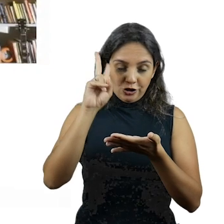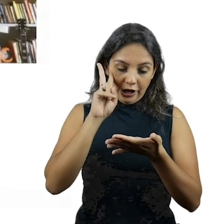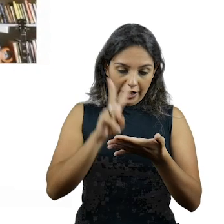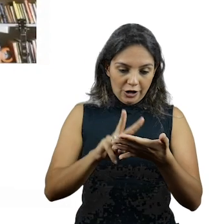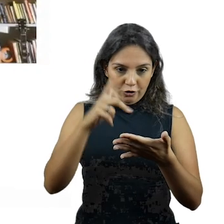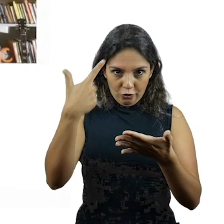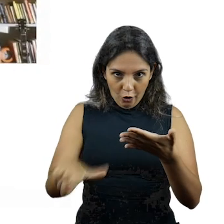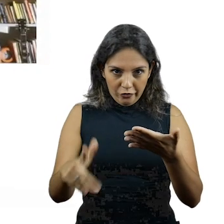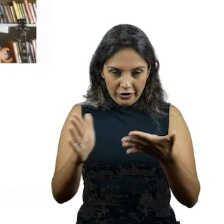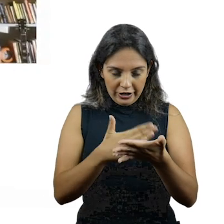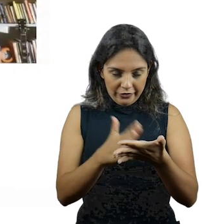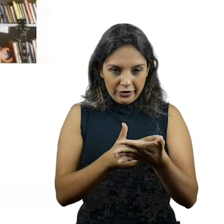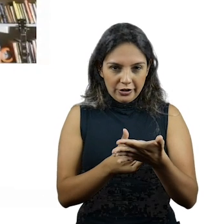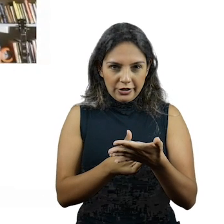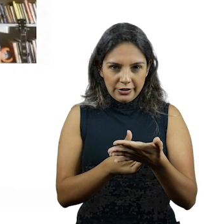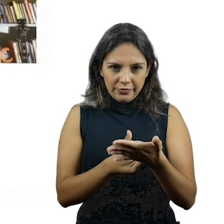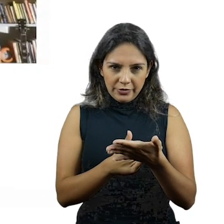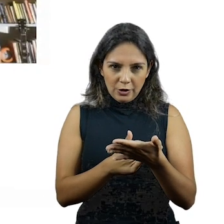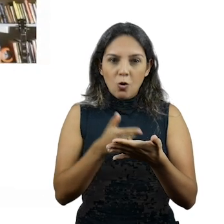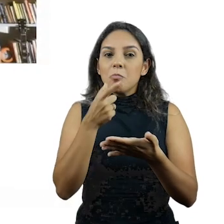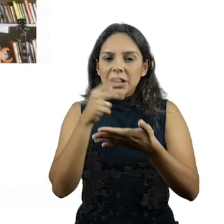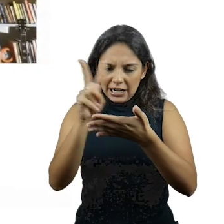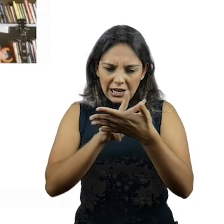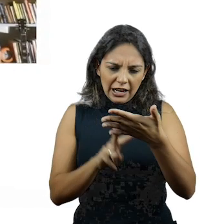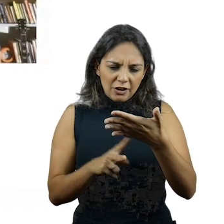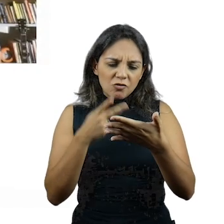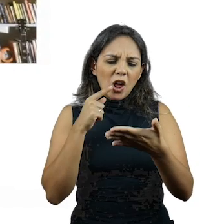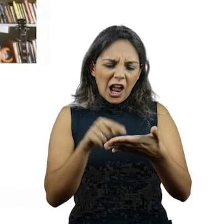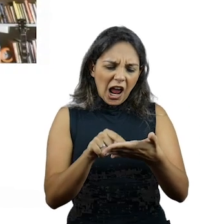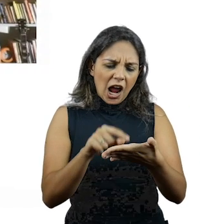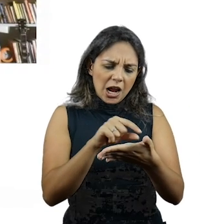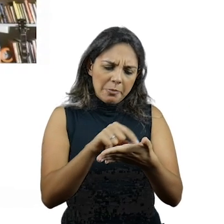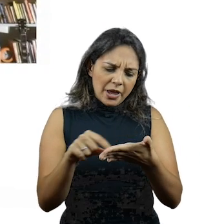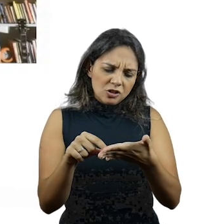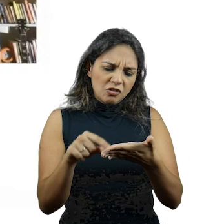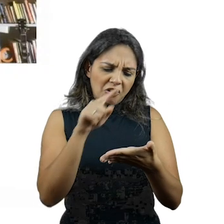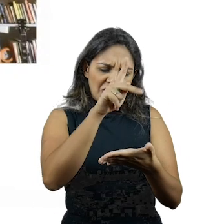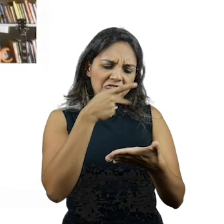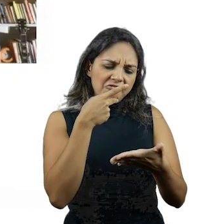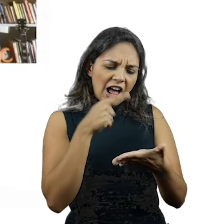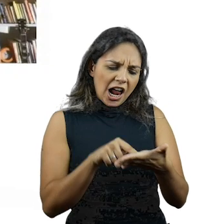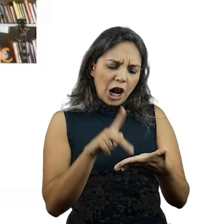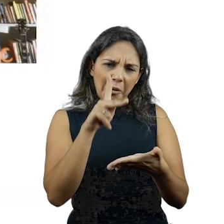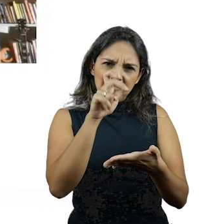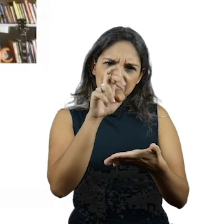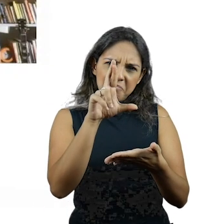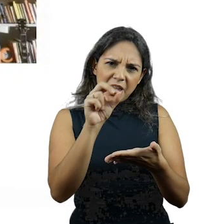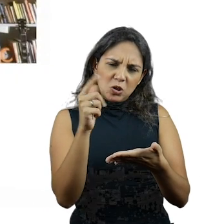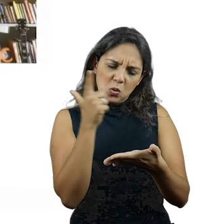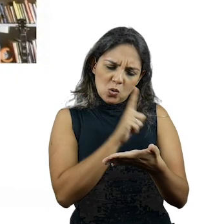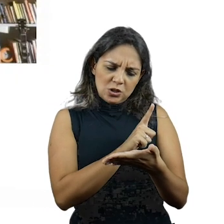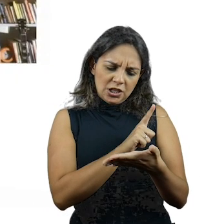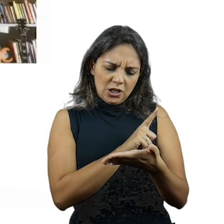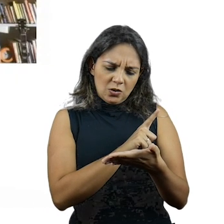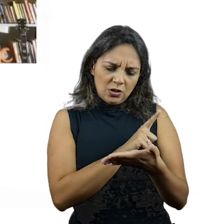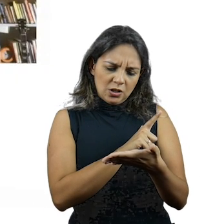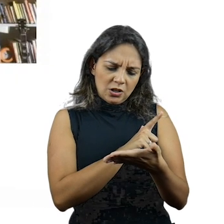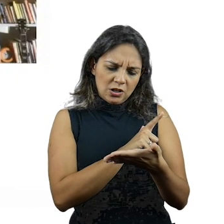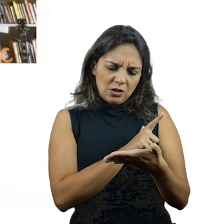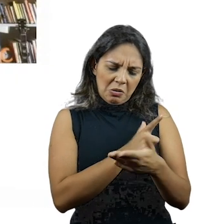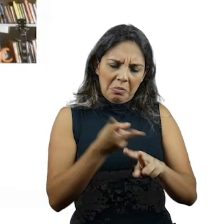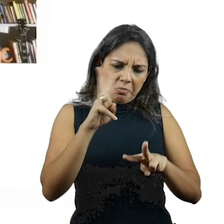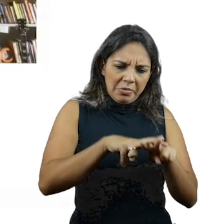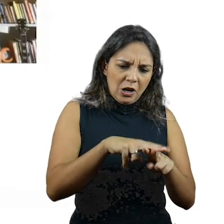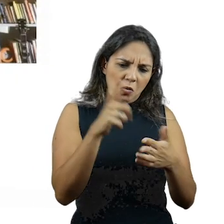me ligava e falava assim, olha, Tony, aqui nessa página você fala que o Pedro conseguiu ele estava preso